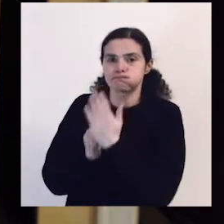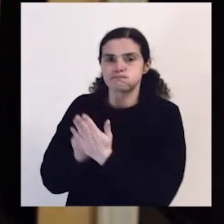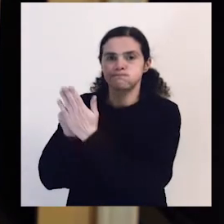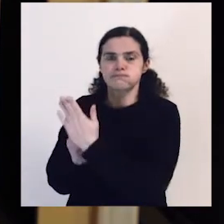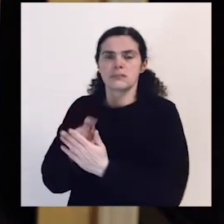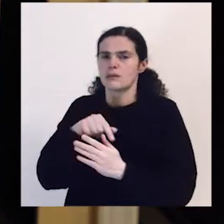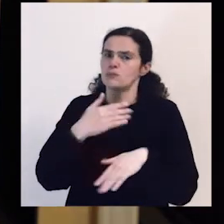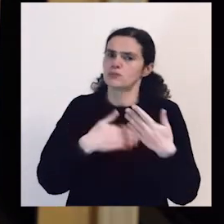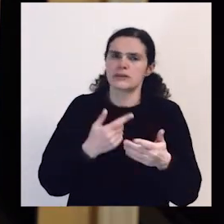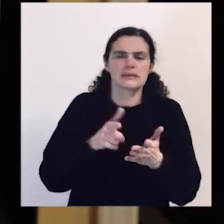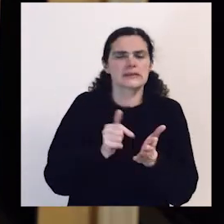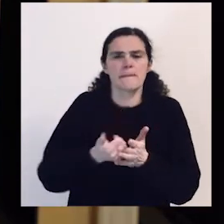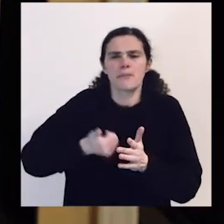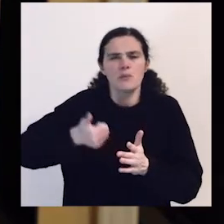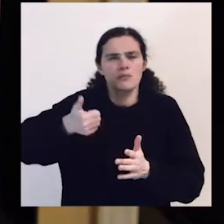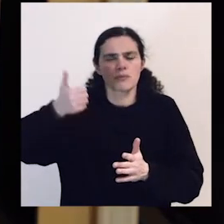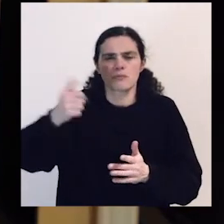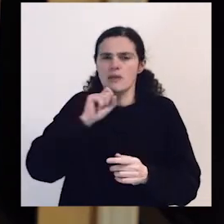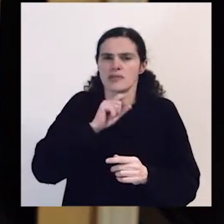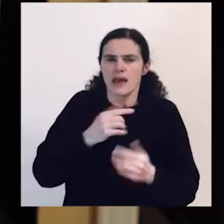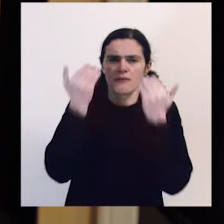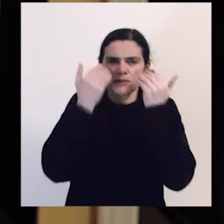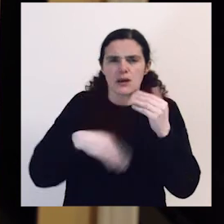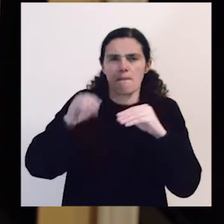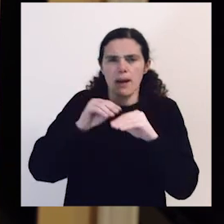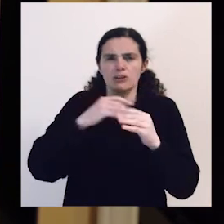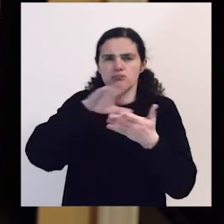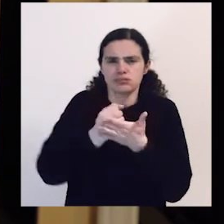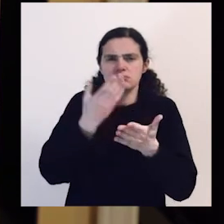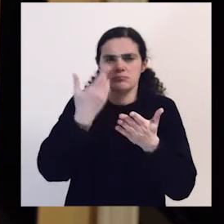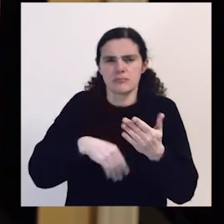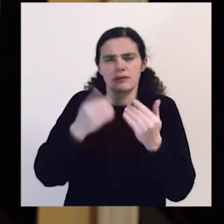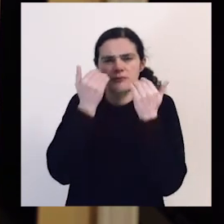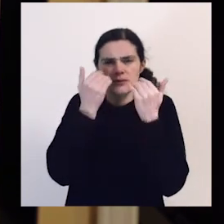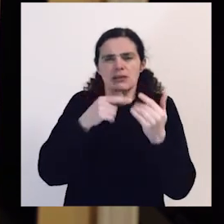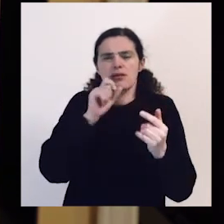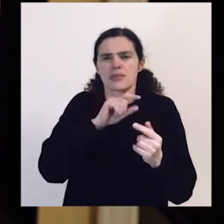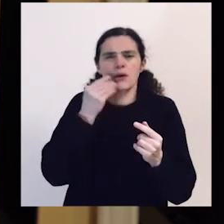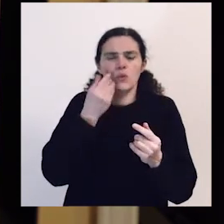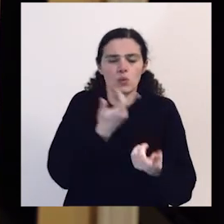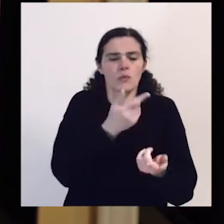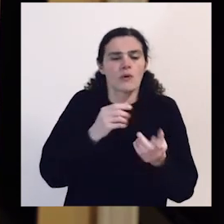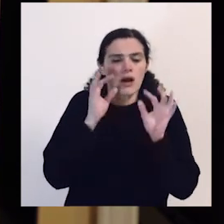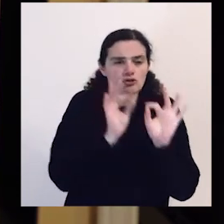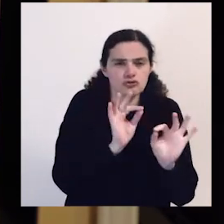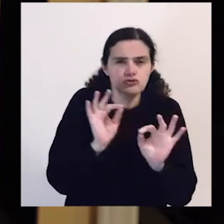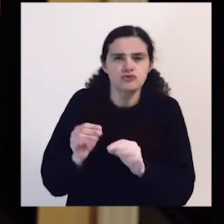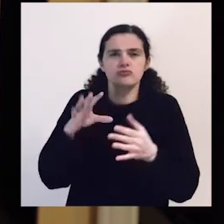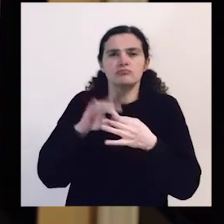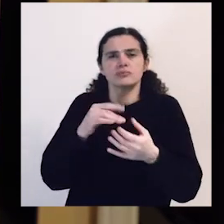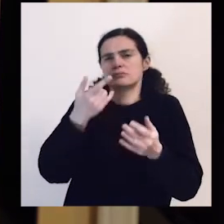inventário, é um processo em constante melhoramento, é sempre possível completar com mais dados, com mais referências, atualizar informações de estado de